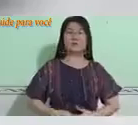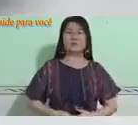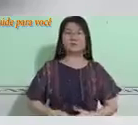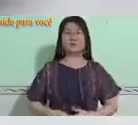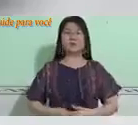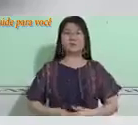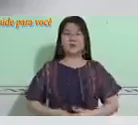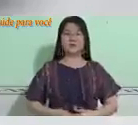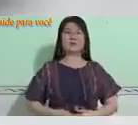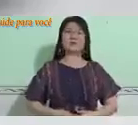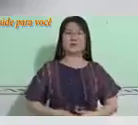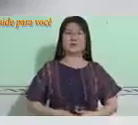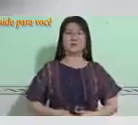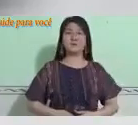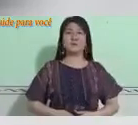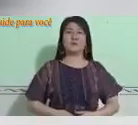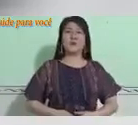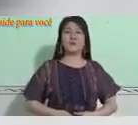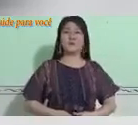Um ponto H acento agudo